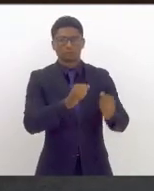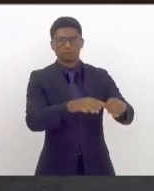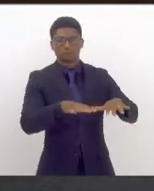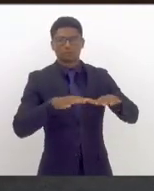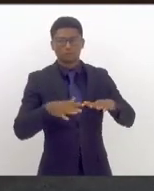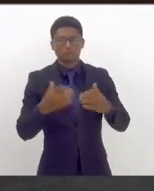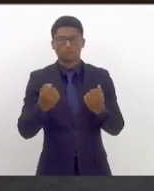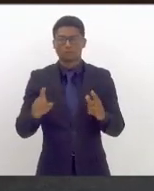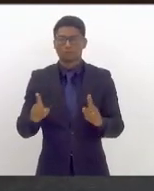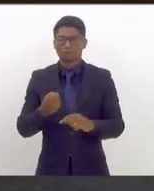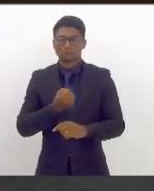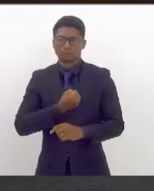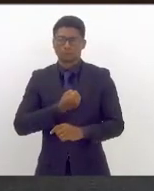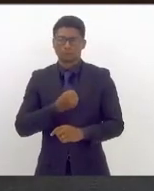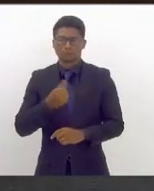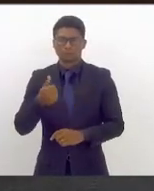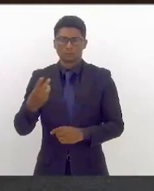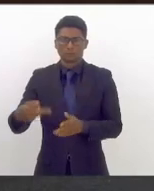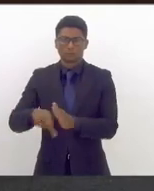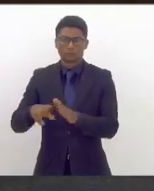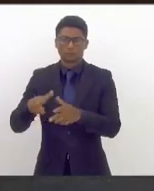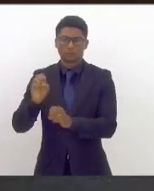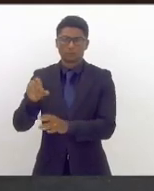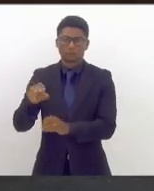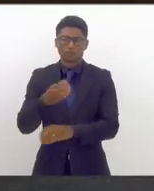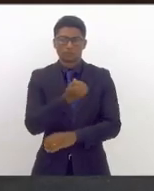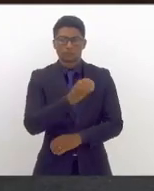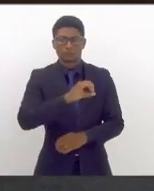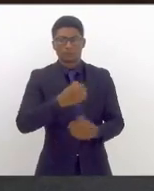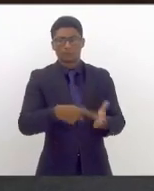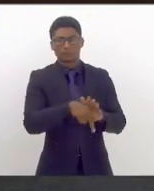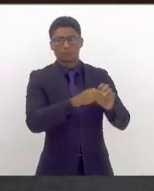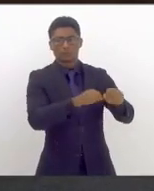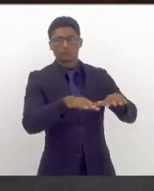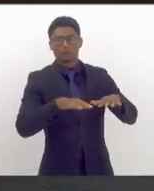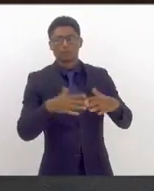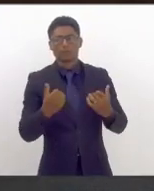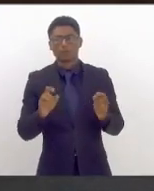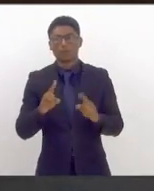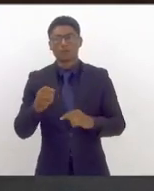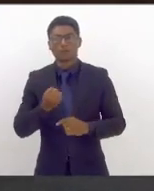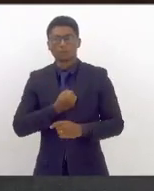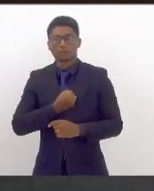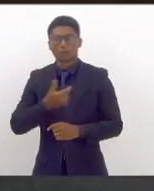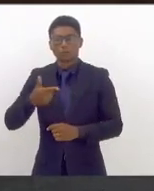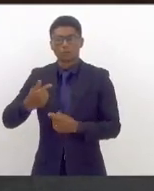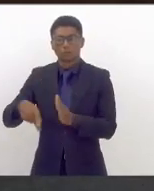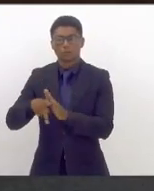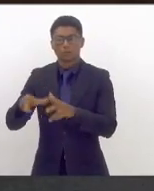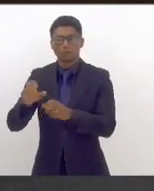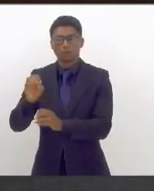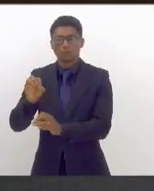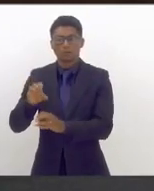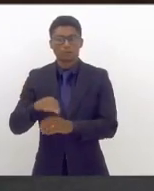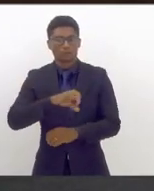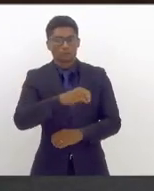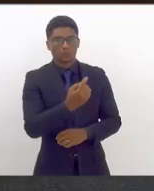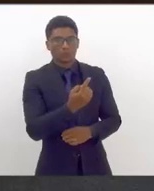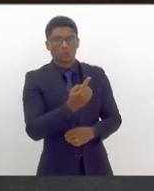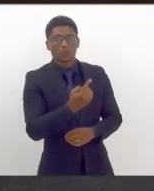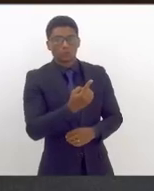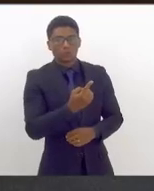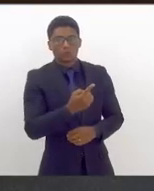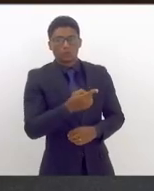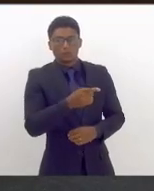plenário pela rejeição da emenda número três da comissão de educação 90 de plenário pela rejeição na emenda número 12 da comissão de Educação número 91 de plenário